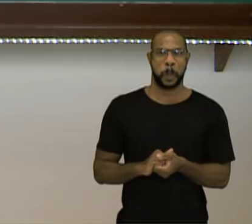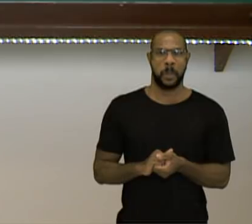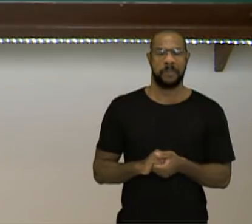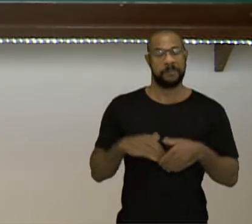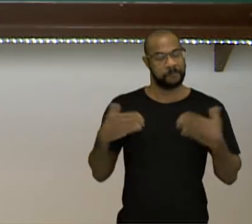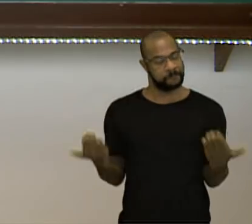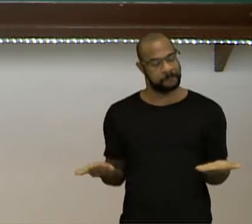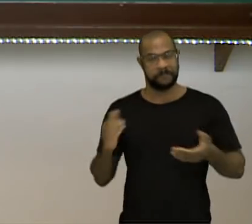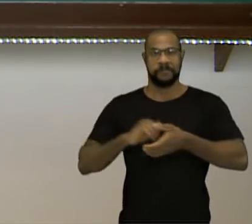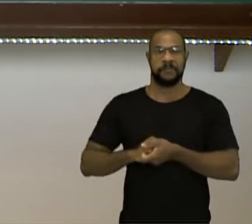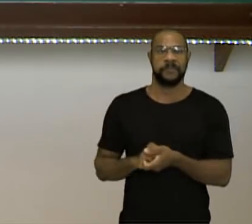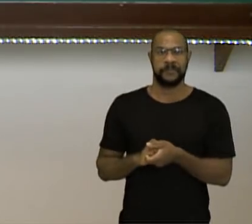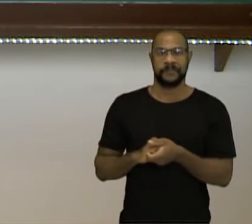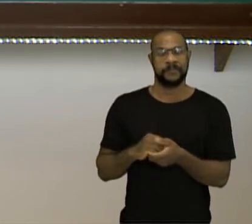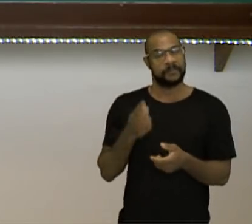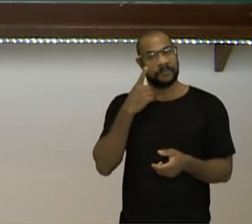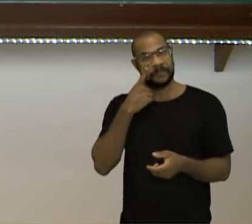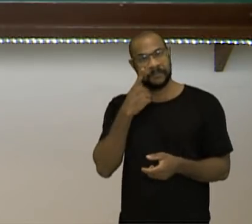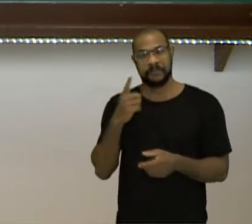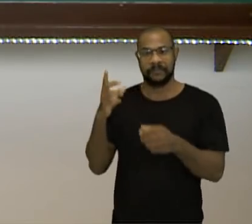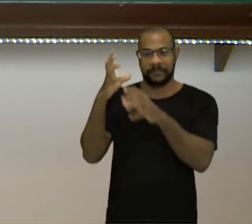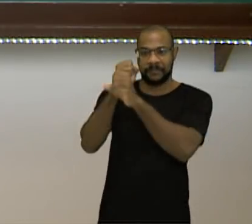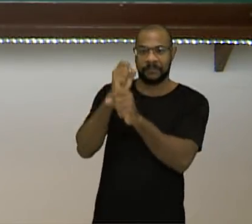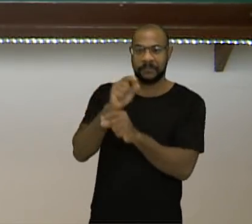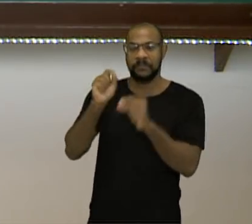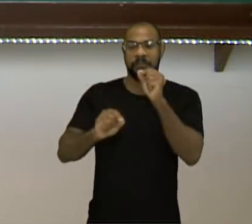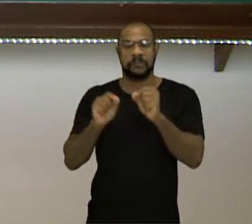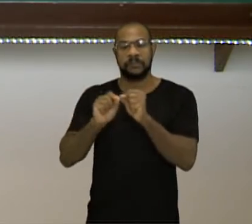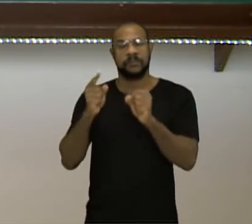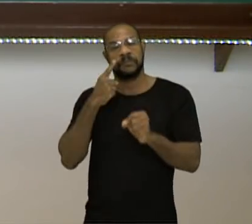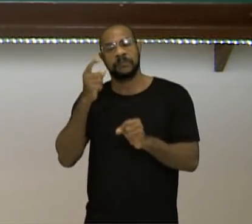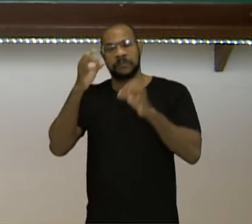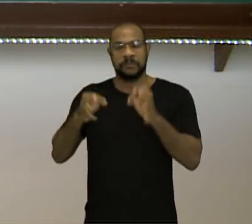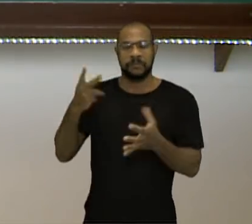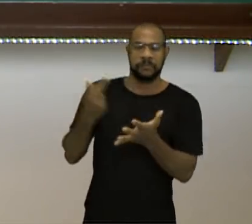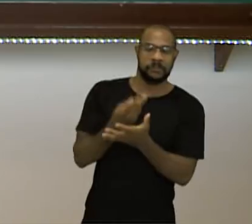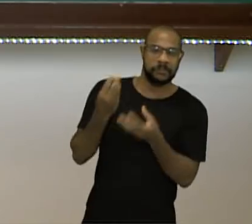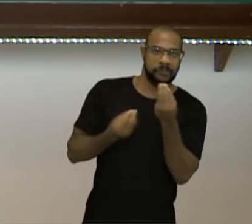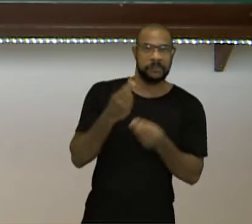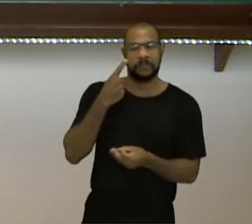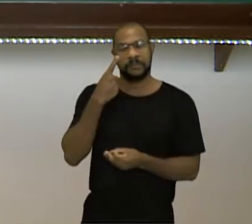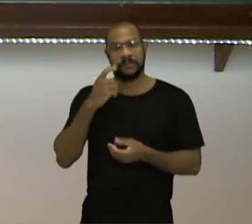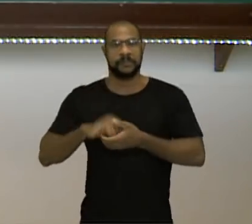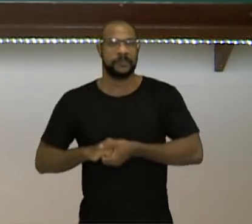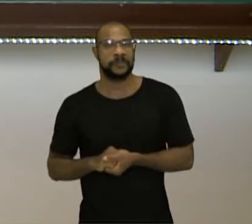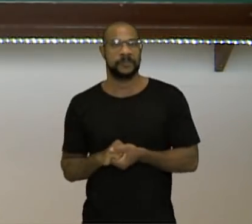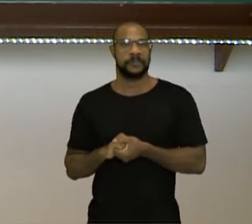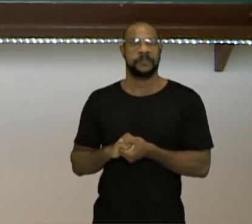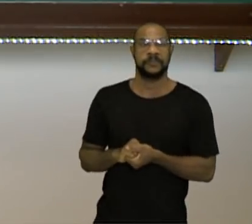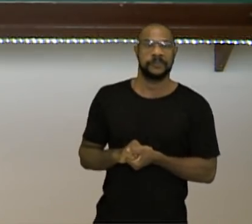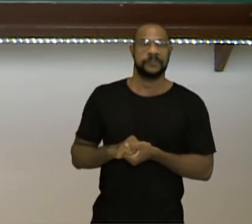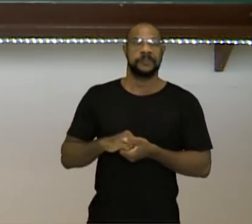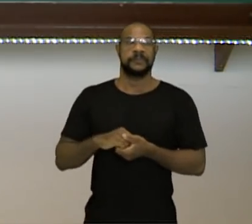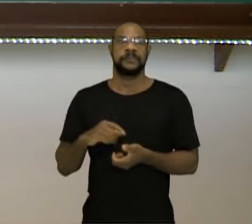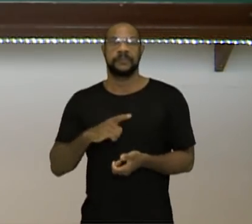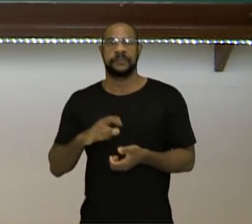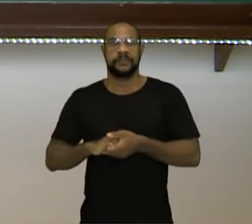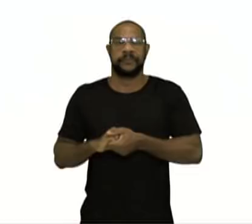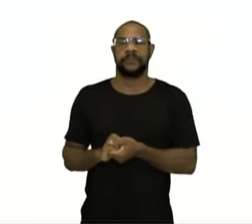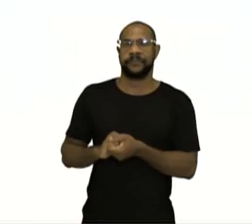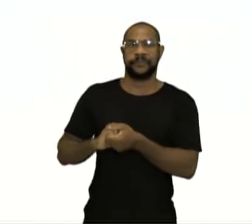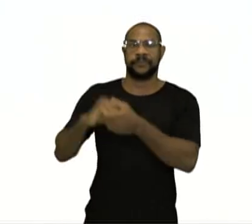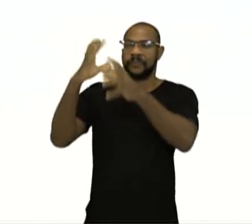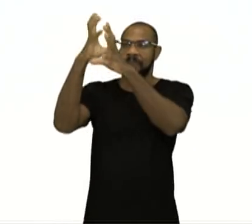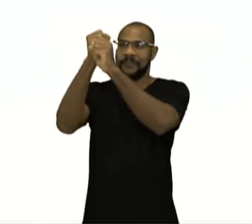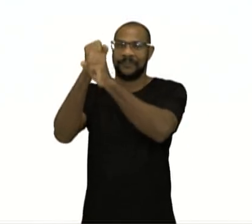E aí, vamos conferir o que você fez? Vamos ver se o teu raciocínio está de acordo aqui com esse exercício. Então, nós extraímos